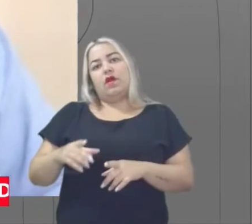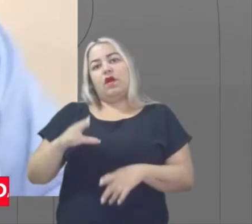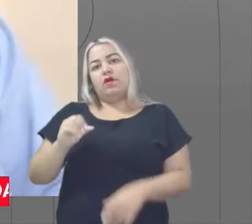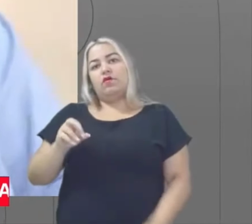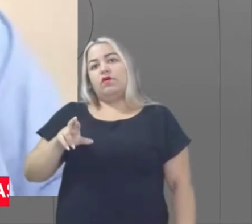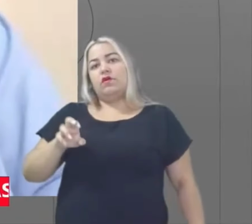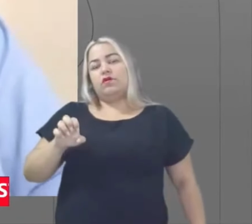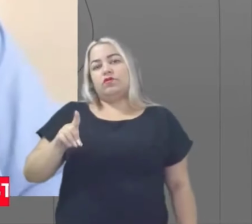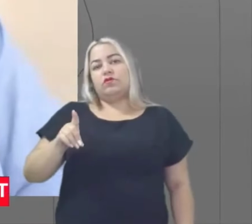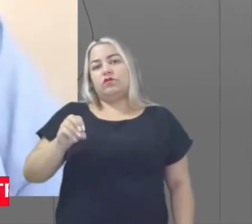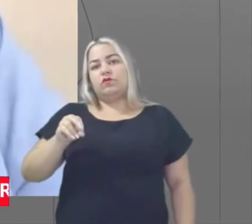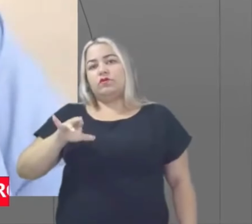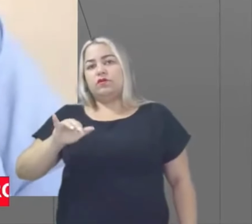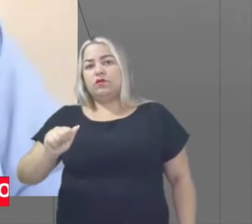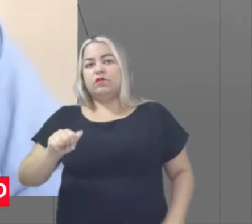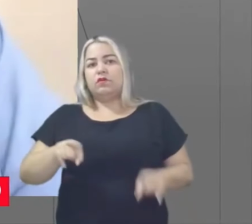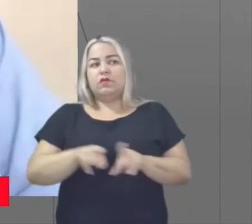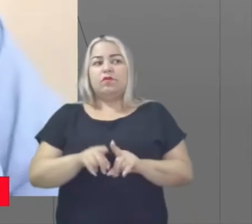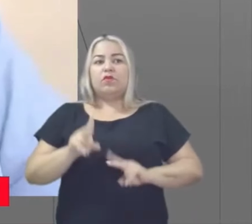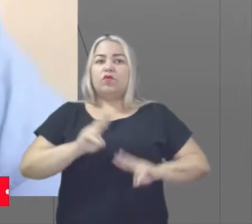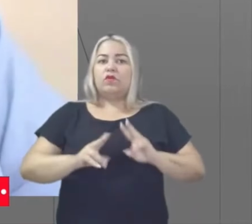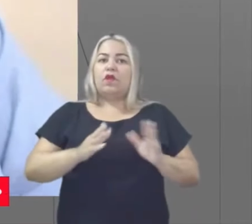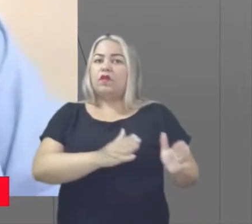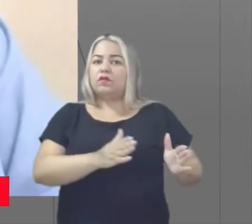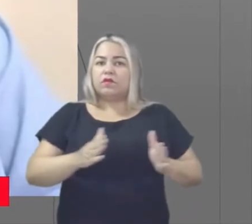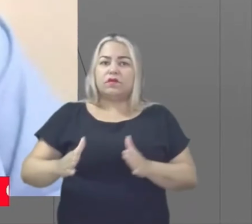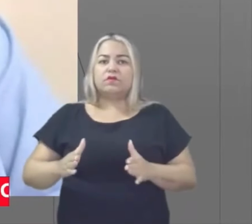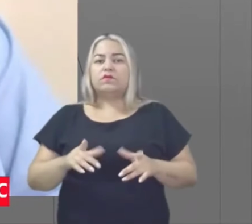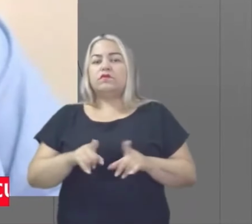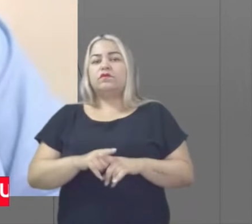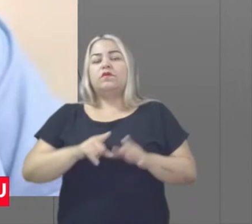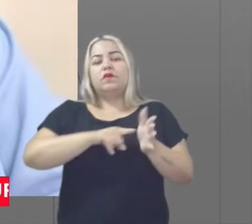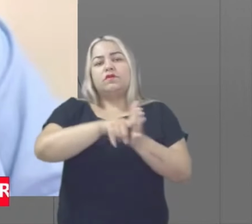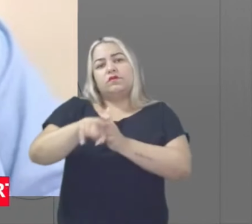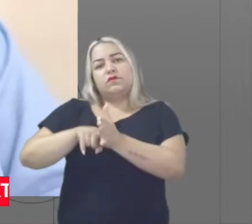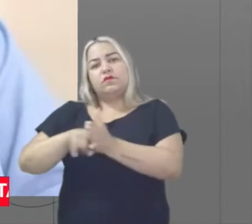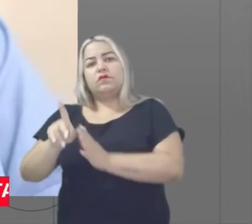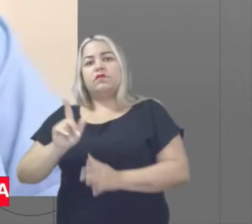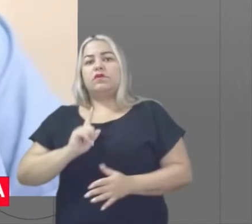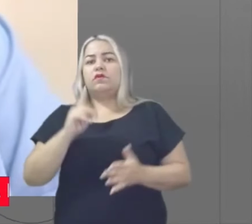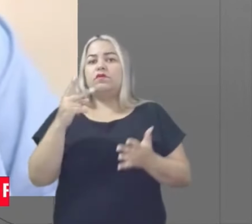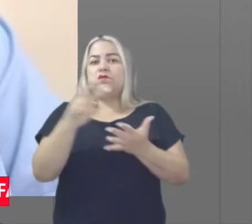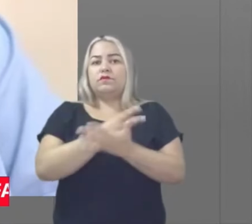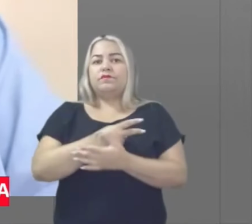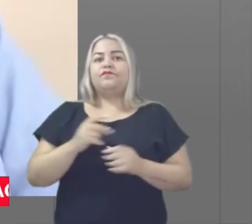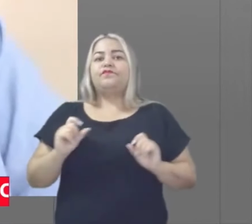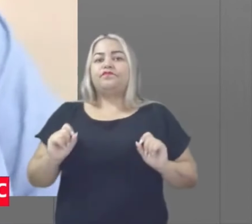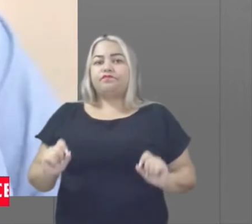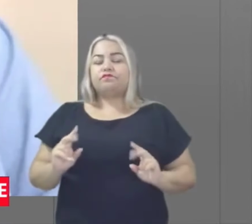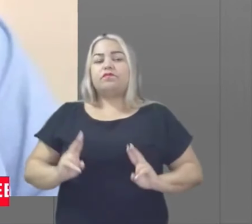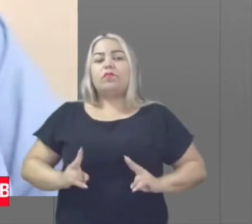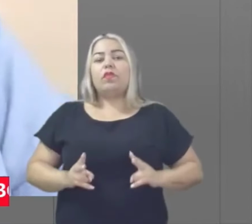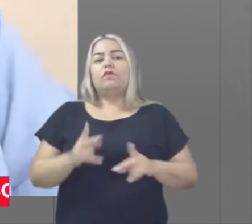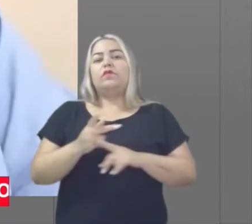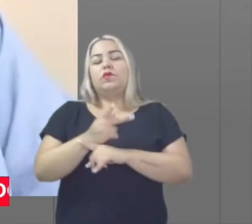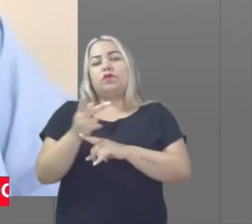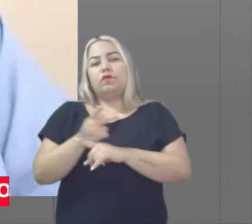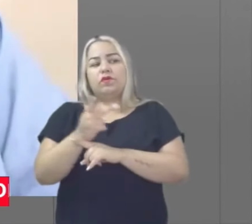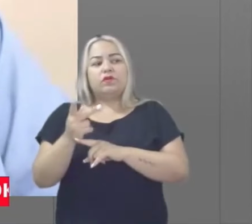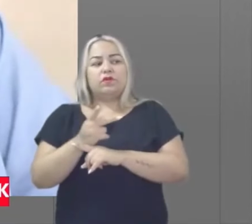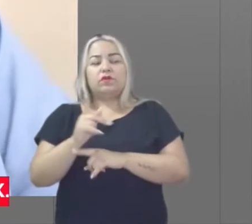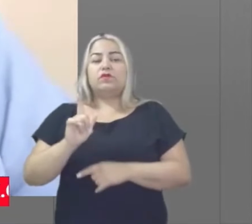nós temos acompanhado passo a passo cada caminho que essas investigações têm tomado, e sempre na busca